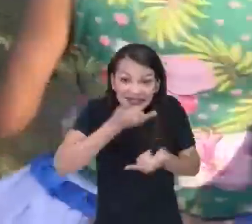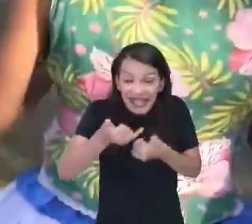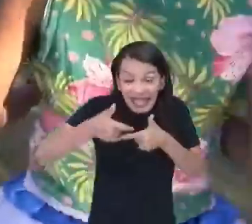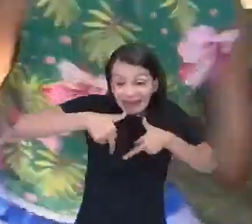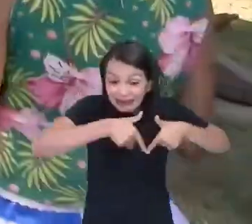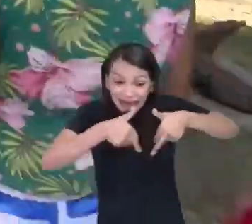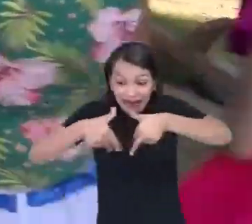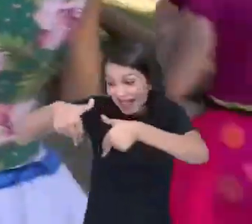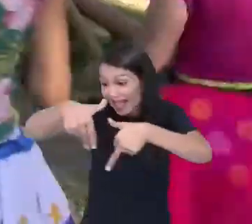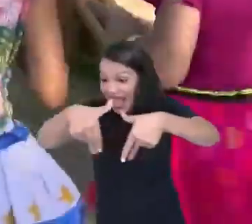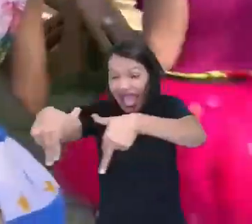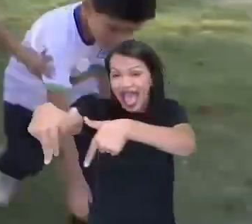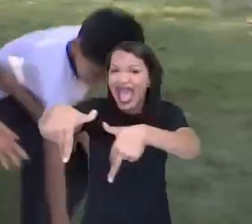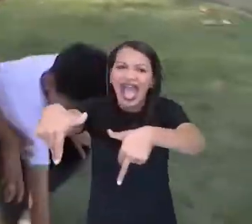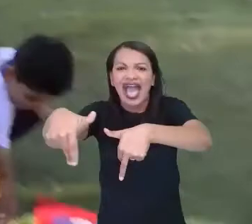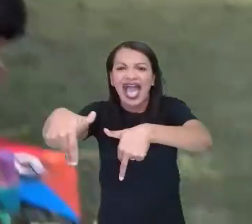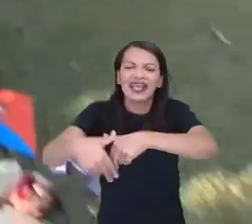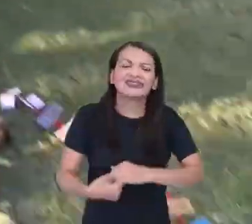brinquedos.